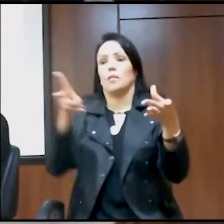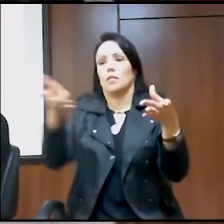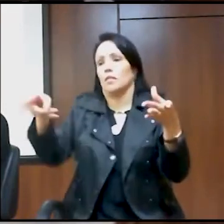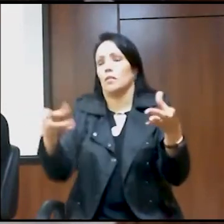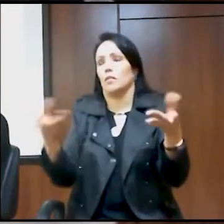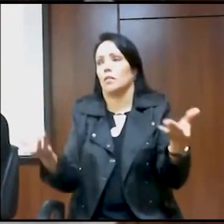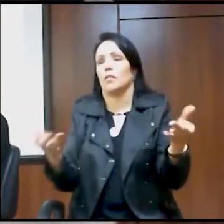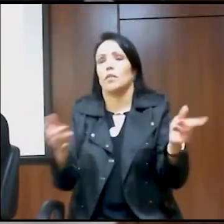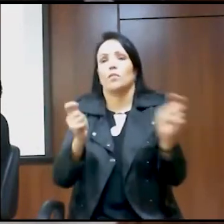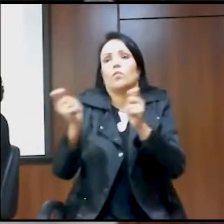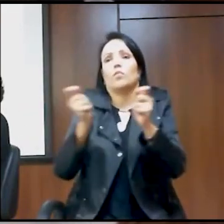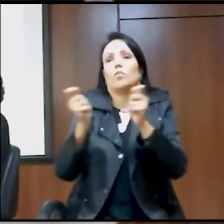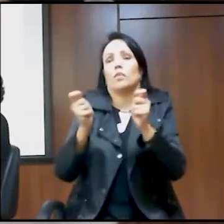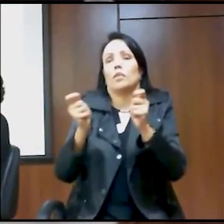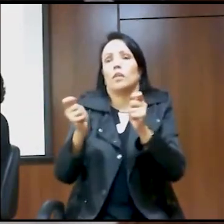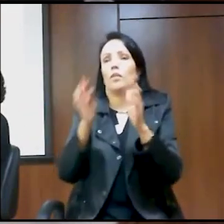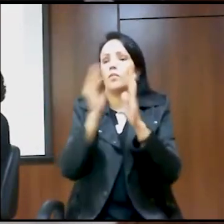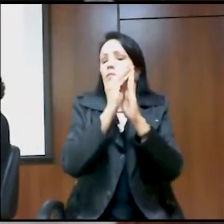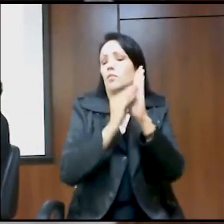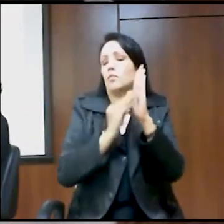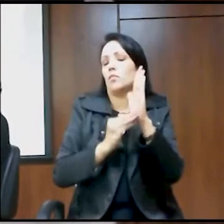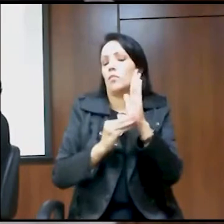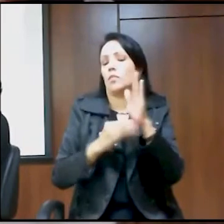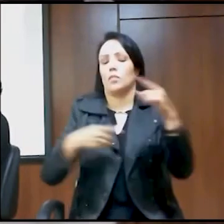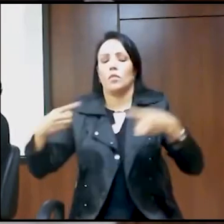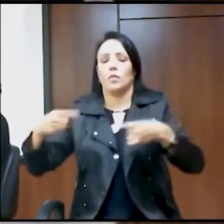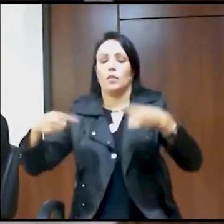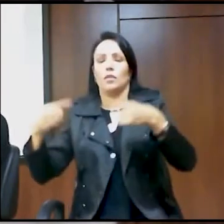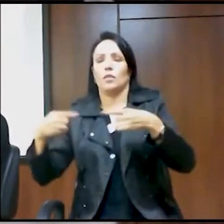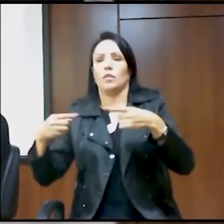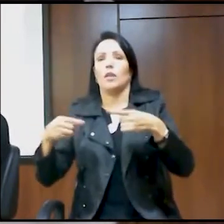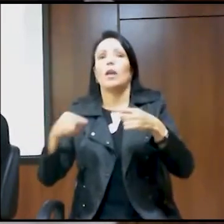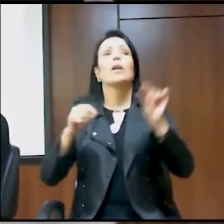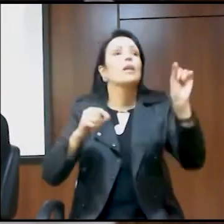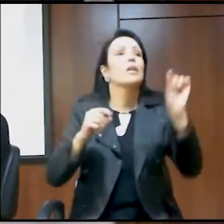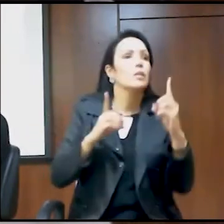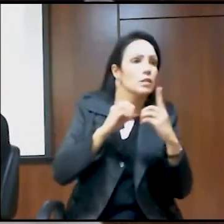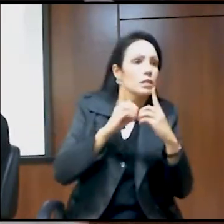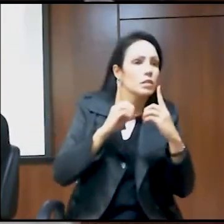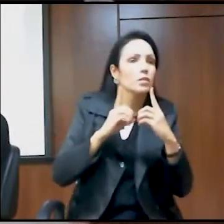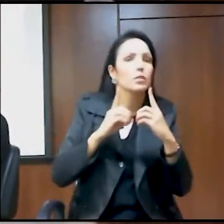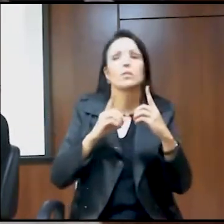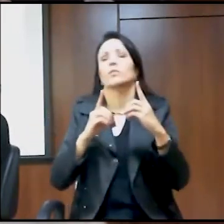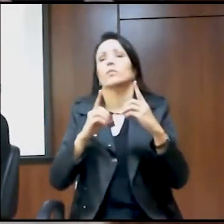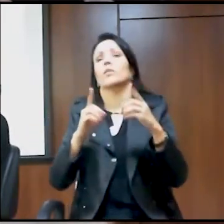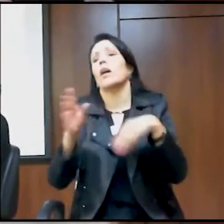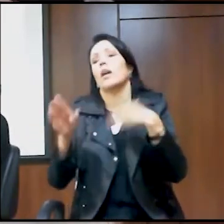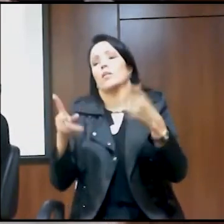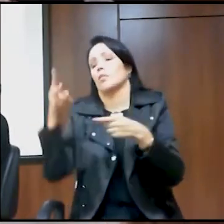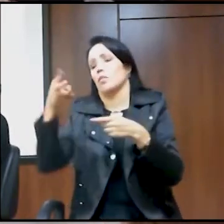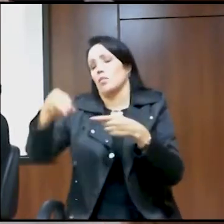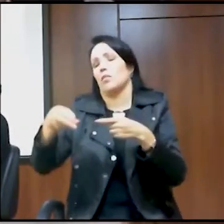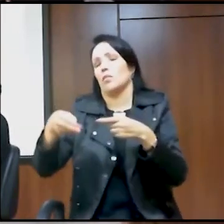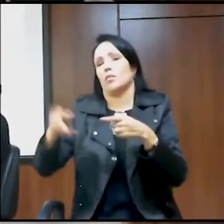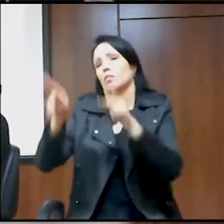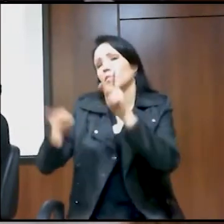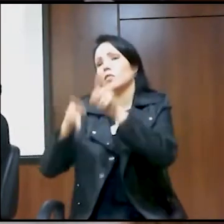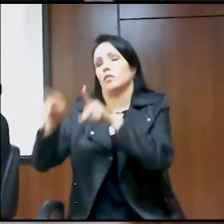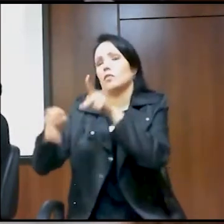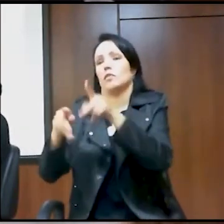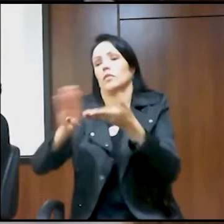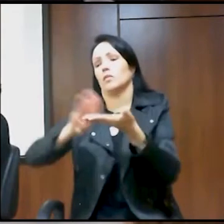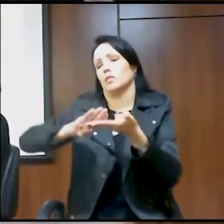tem nenhum controle sobre essa política, quem está sendo atendido, e de forma arbitrária o povo simplesmente